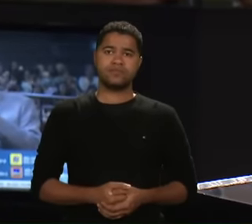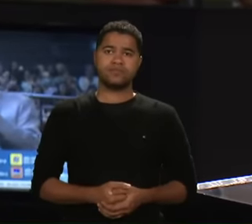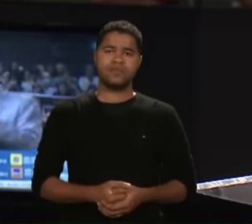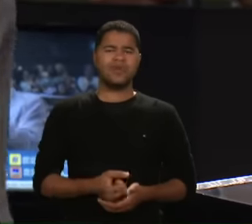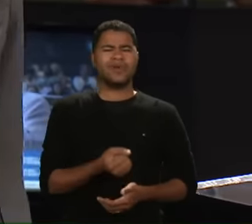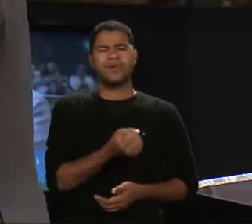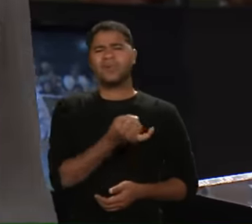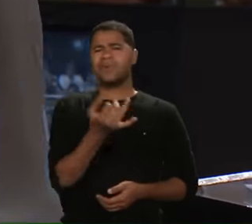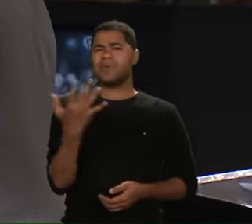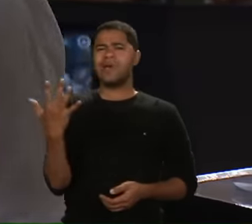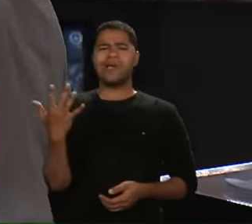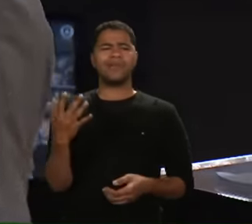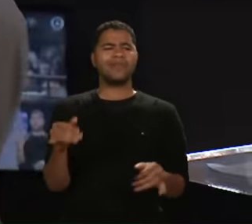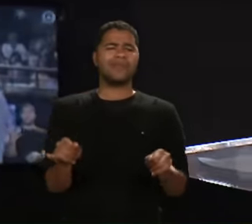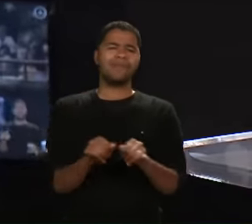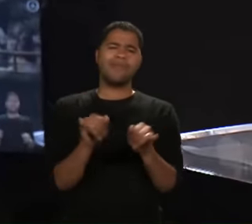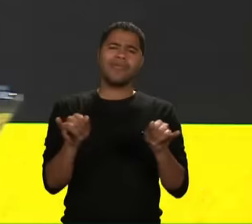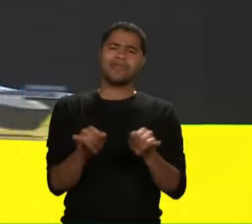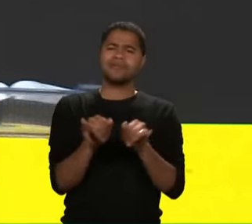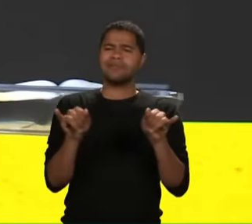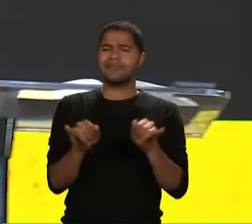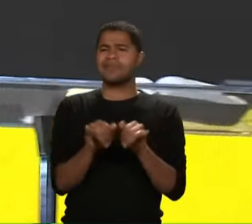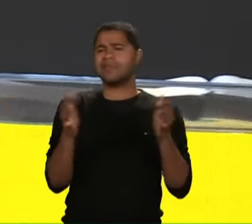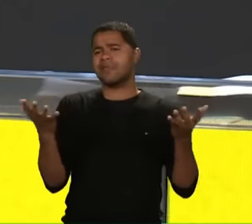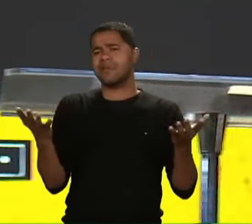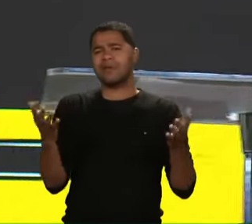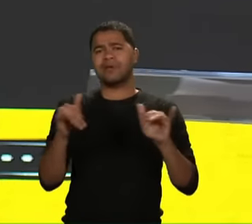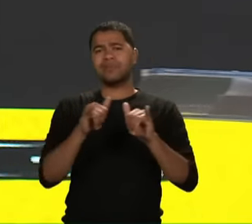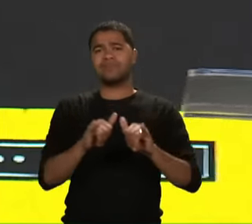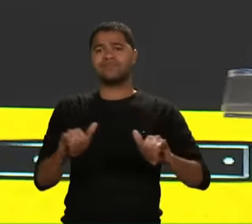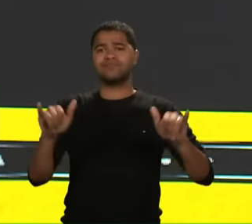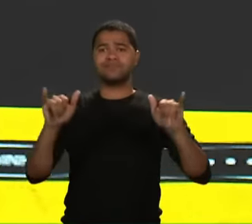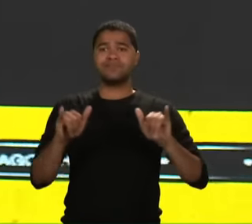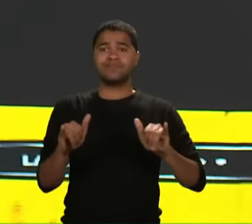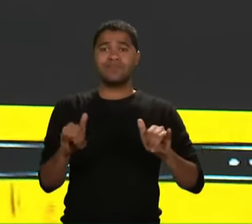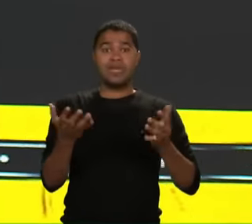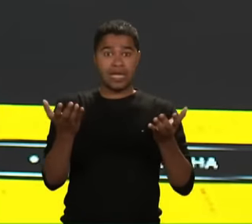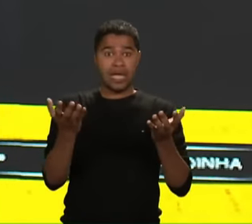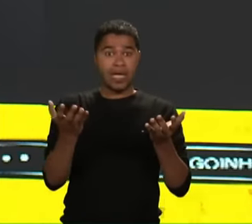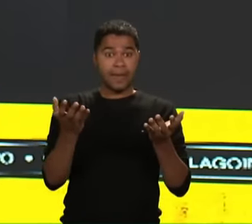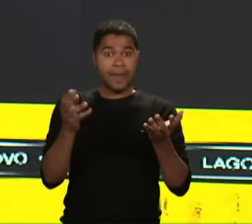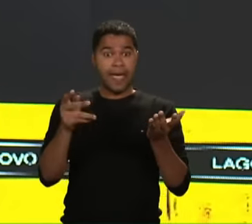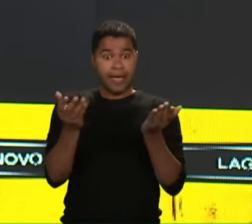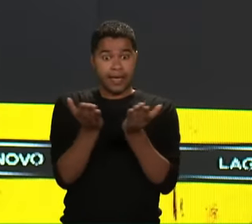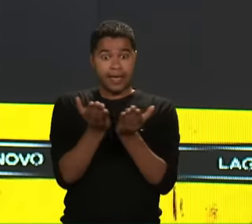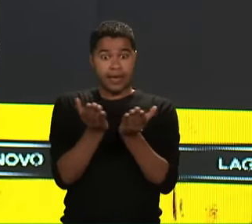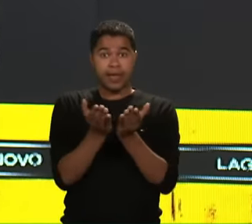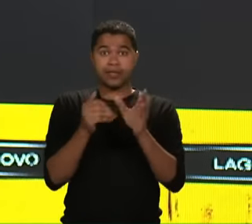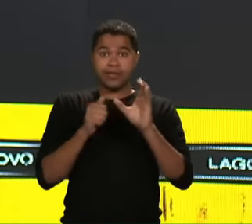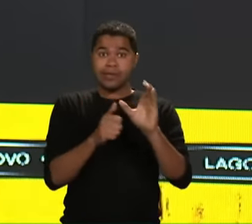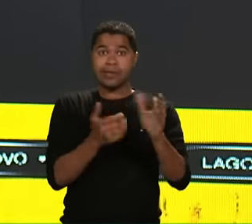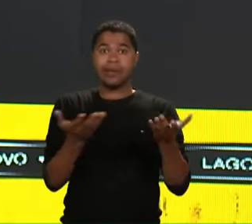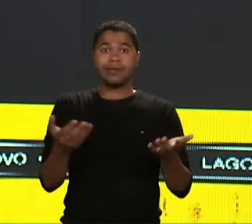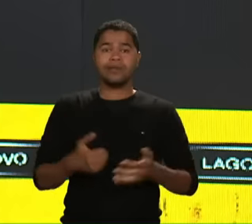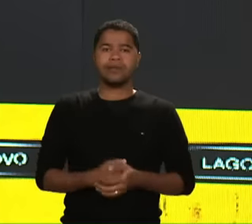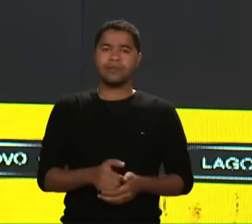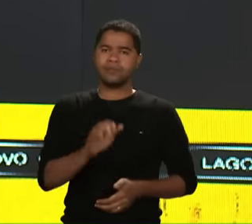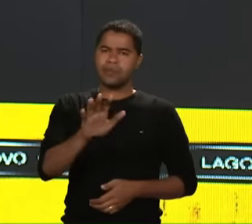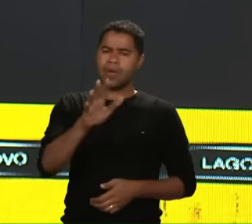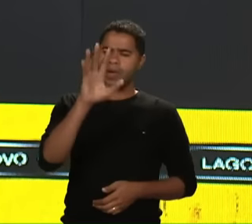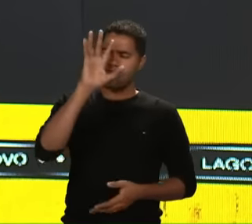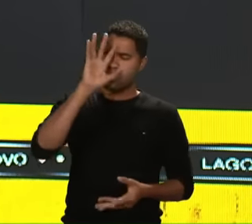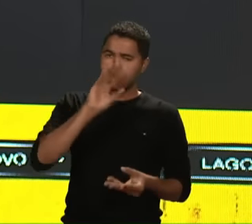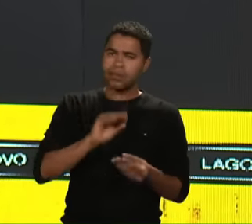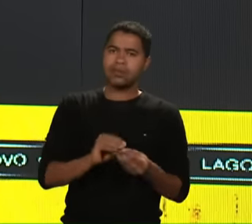Quanta besteira as pessoas fazem. E muitas vezes dizem que até quer crente. Sabe, querido, entenda